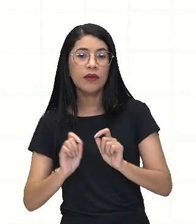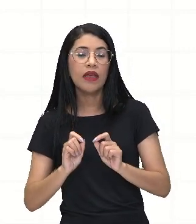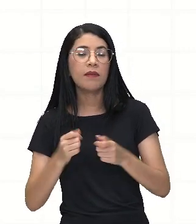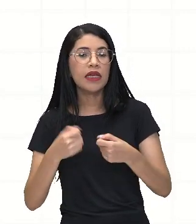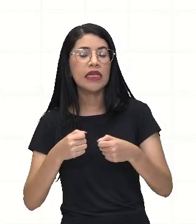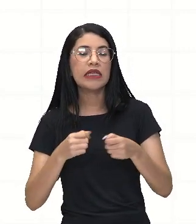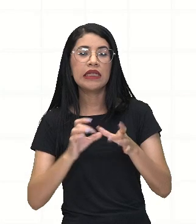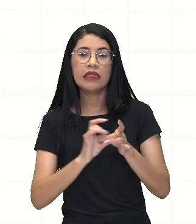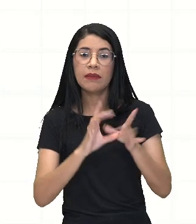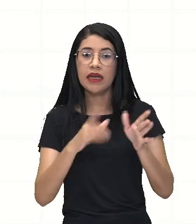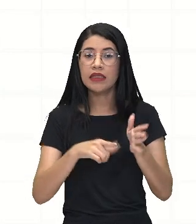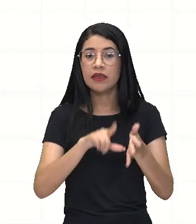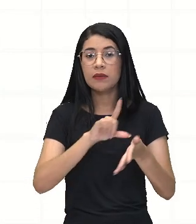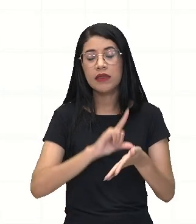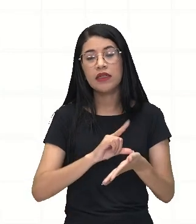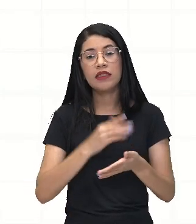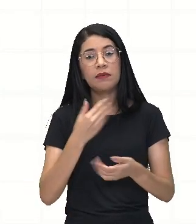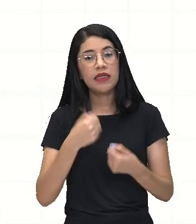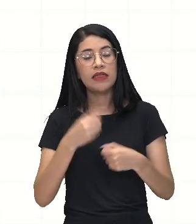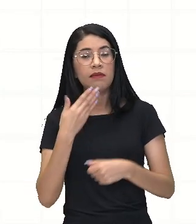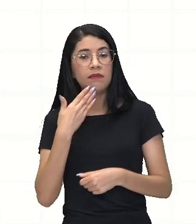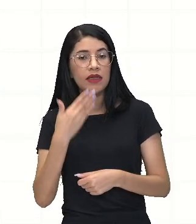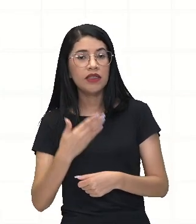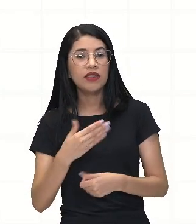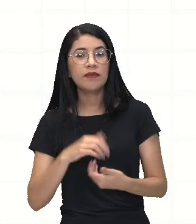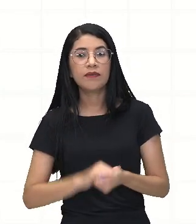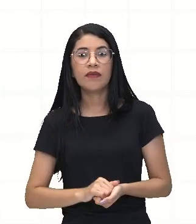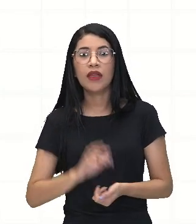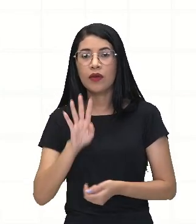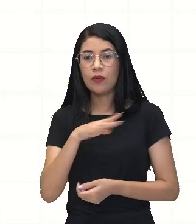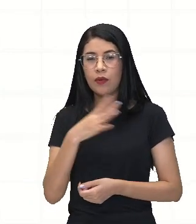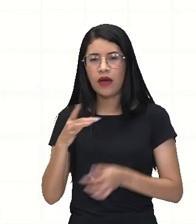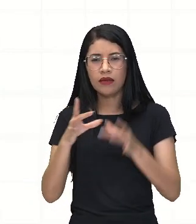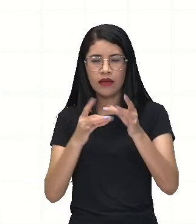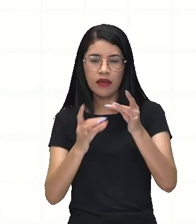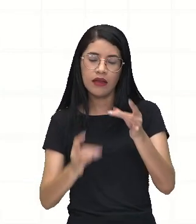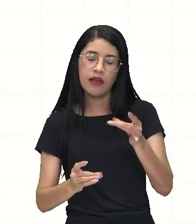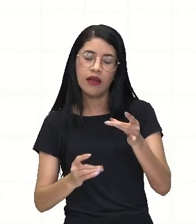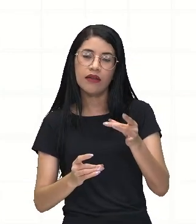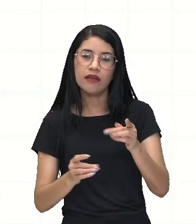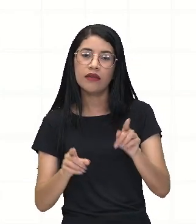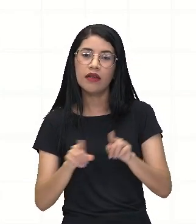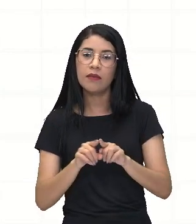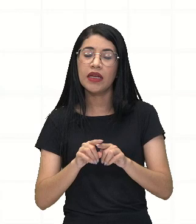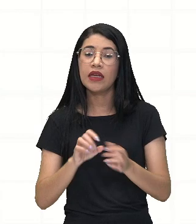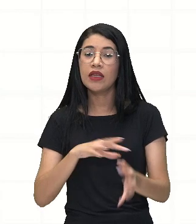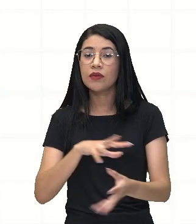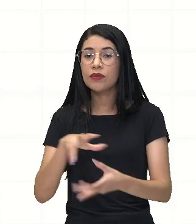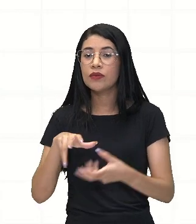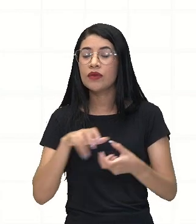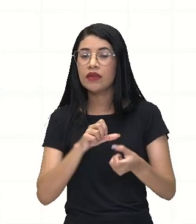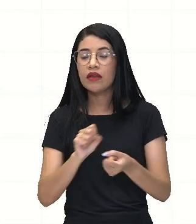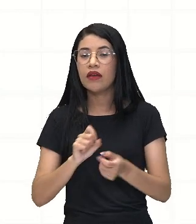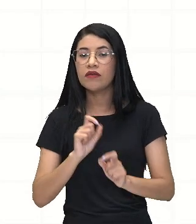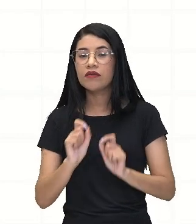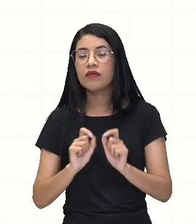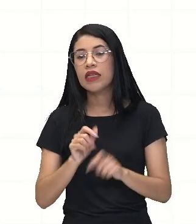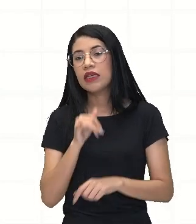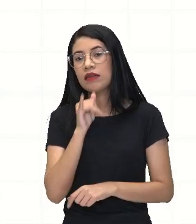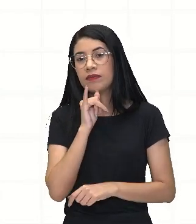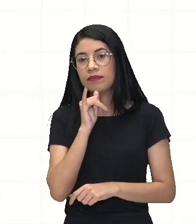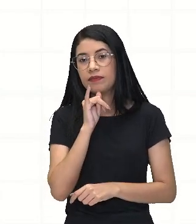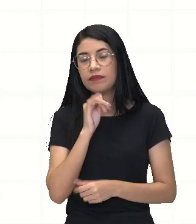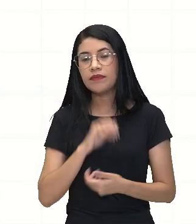autorização prévia, como vocês podem estar acompanhando no quadro, e a de uso sustentável, né, por exemplo, que é a